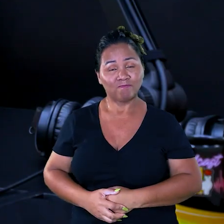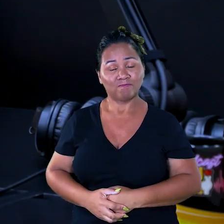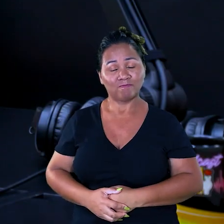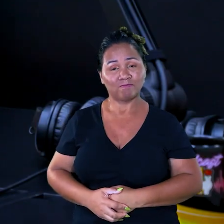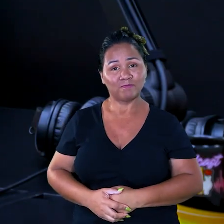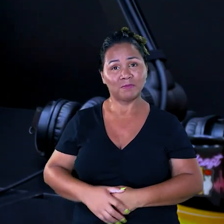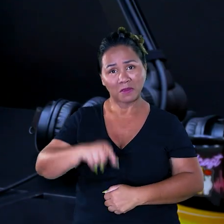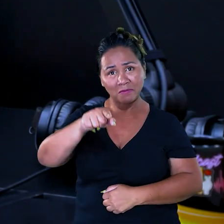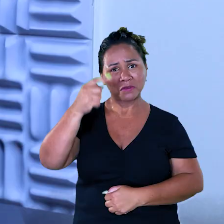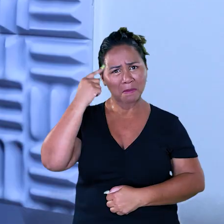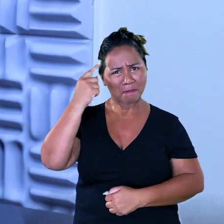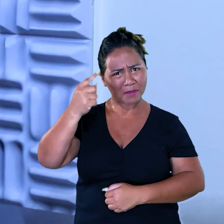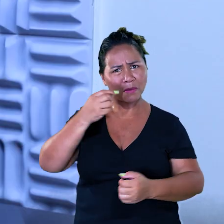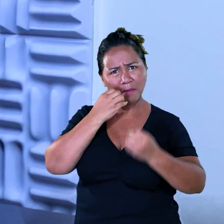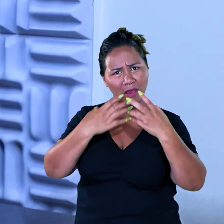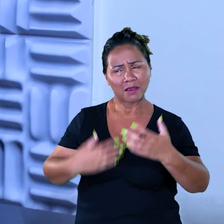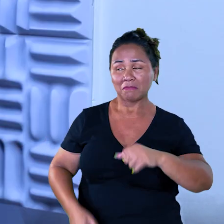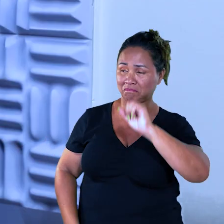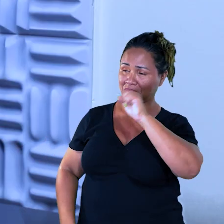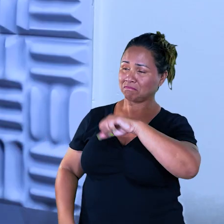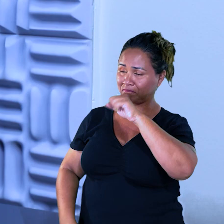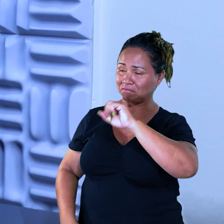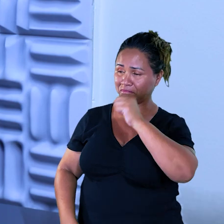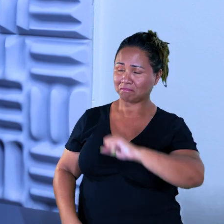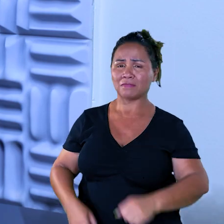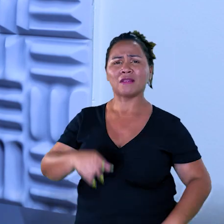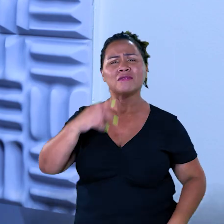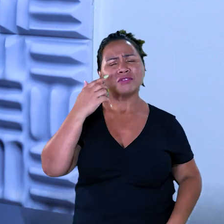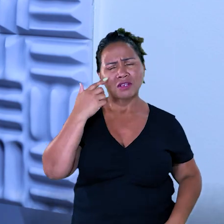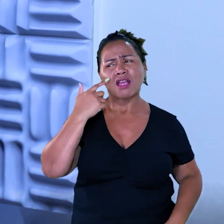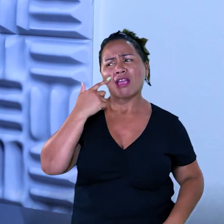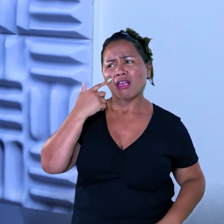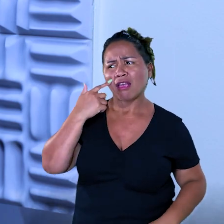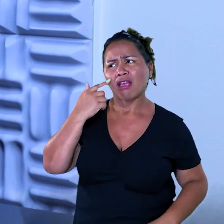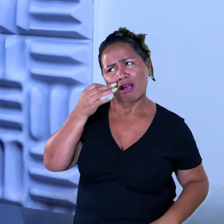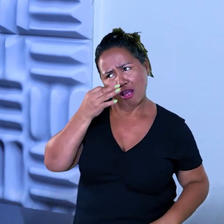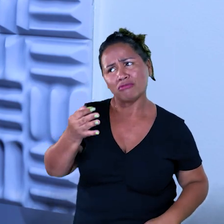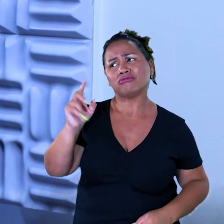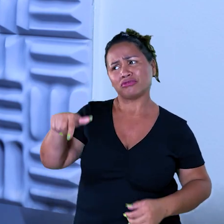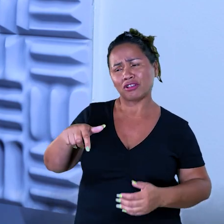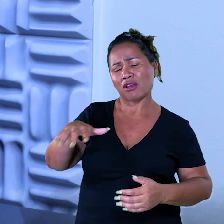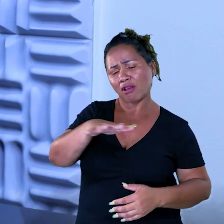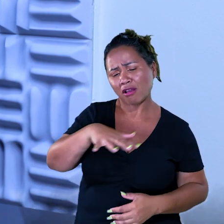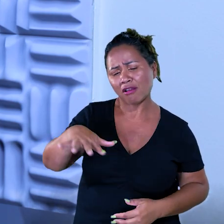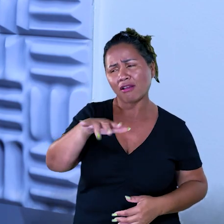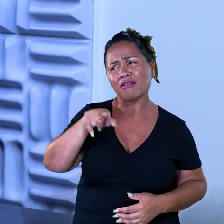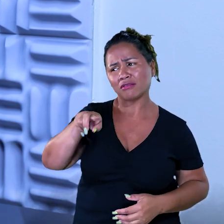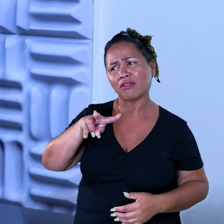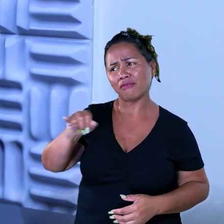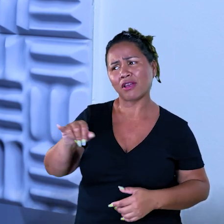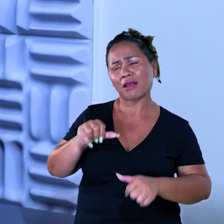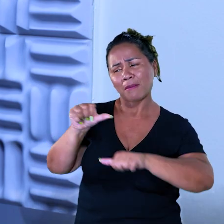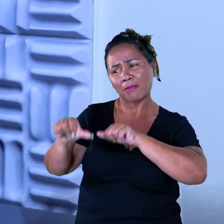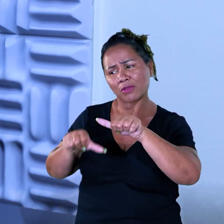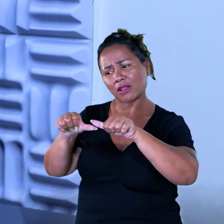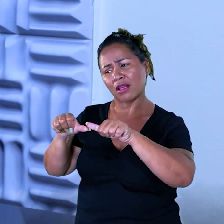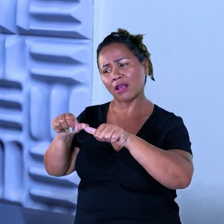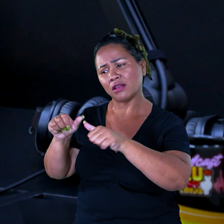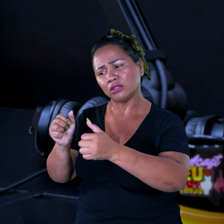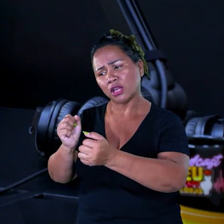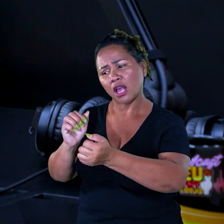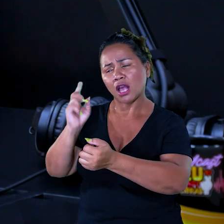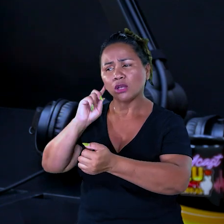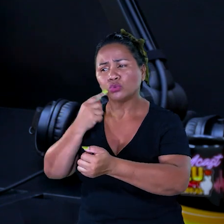bem. Sim. Você acha que é uma área que você vai fazer uma transição legal da área da surdez